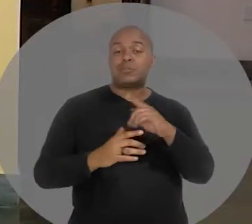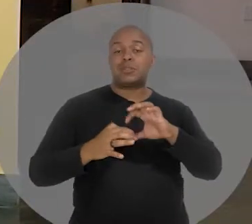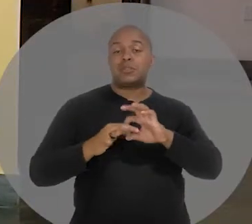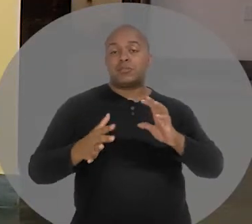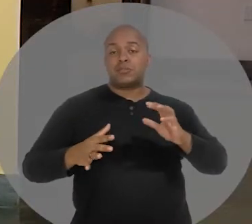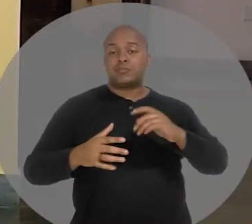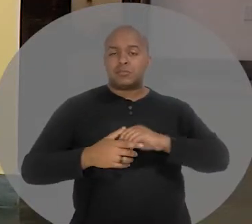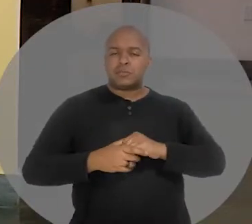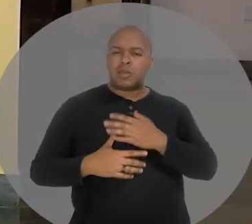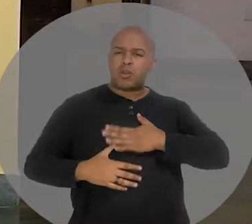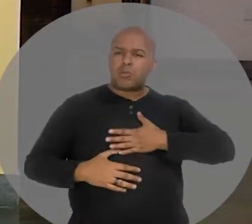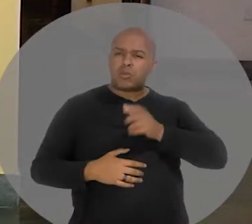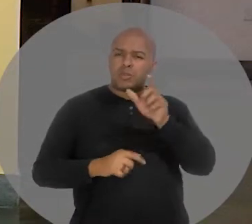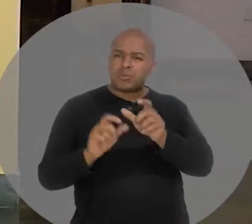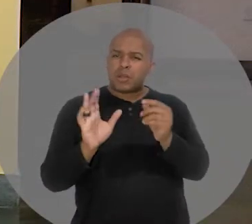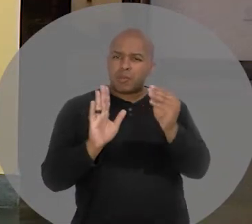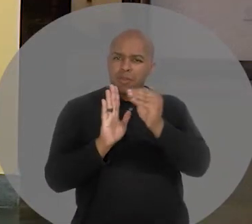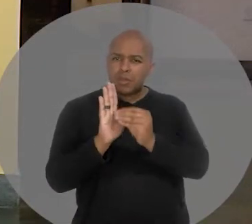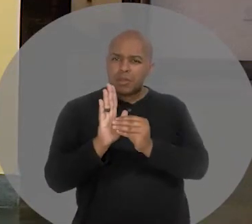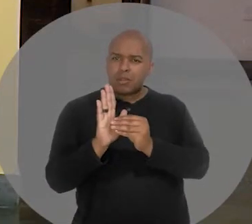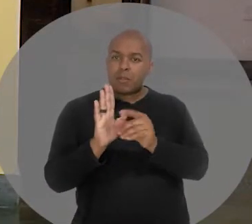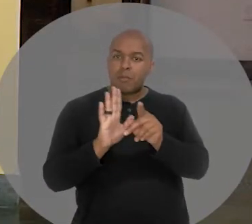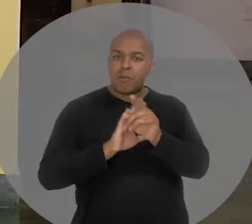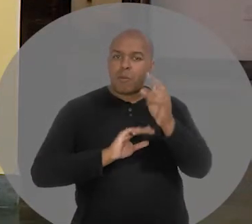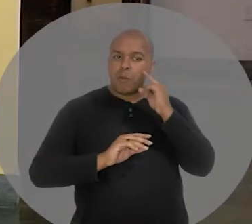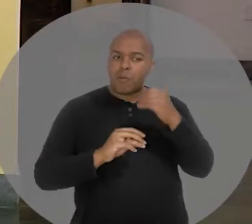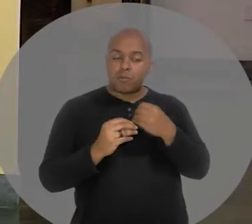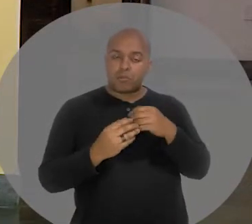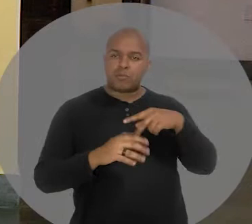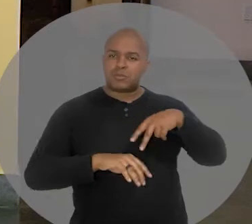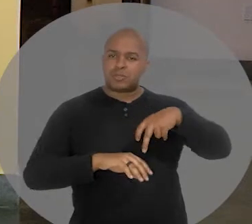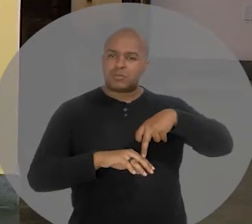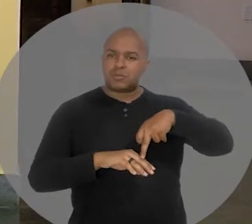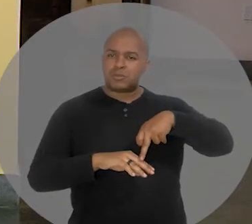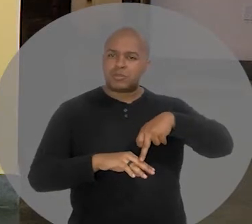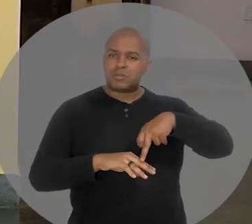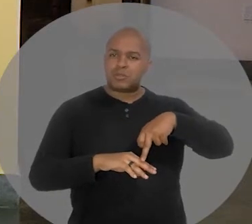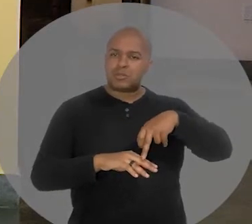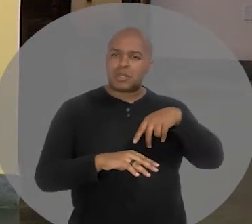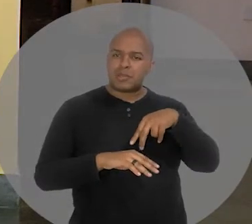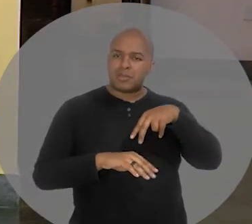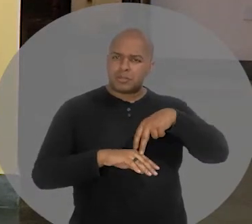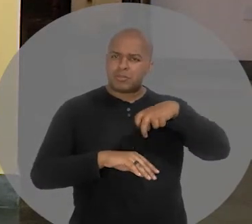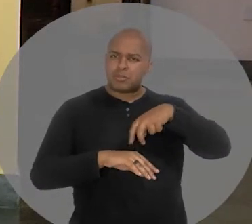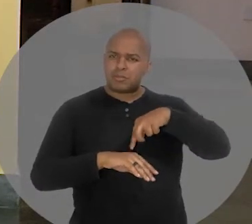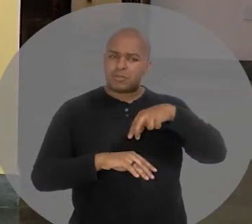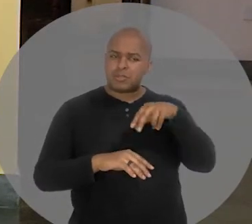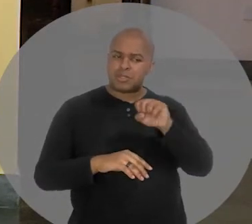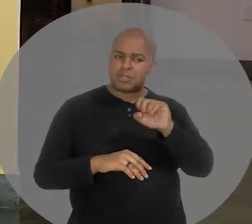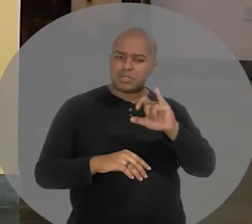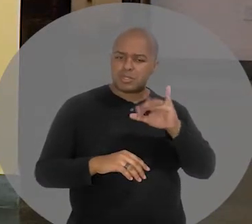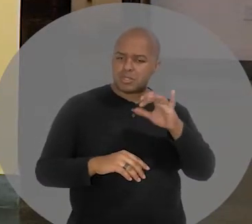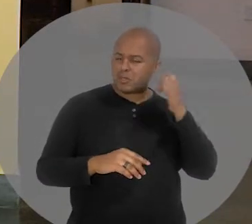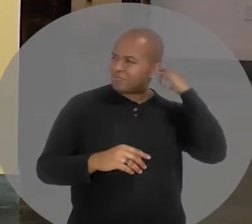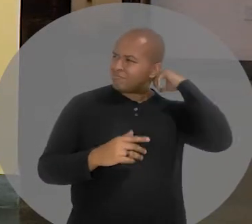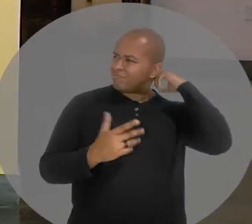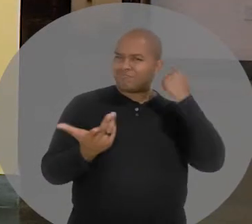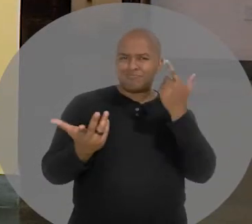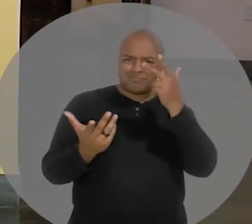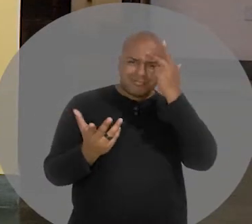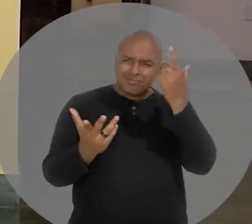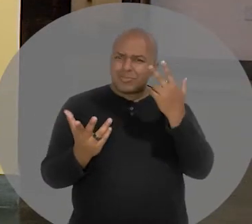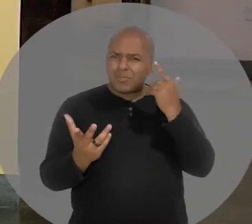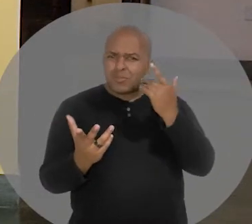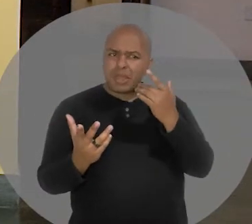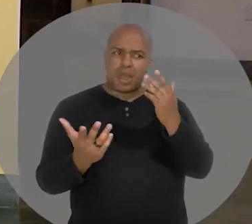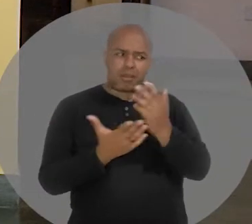muito do exemplo que ela coloca do Curupira e do Saci Pererê. São pessoas com uma deficiência física que não são pessoas normais, são monstros, são